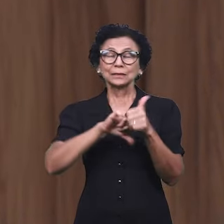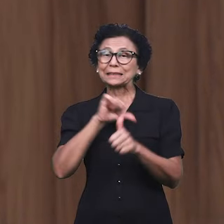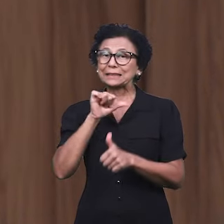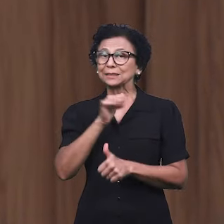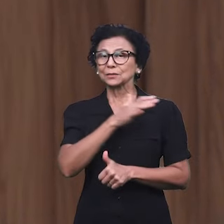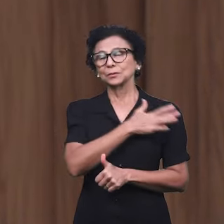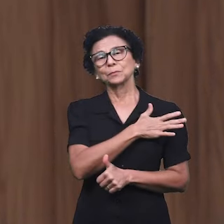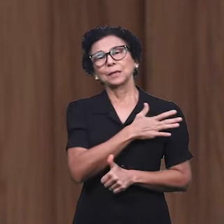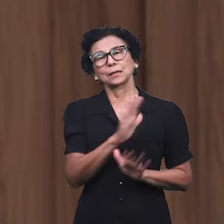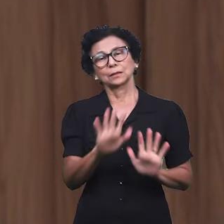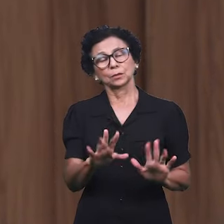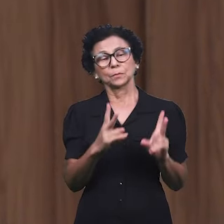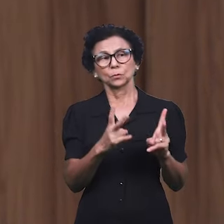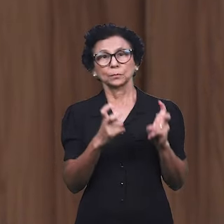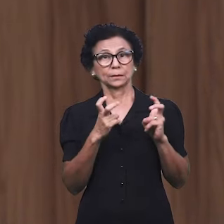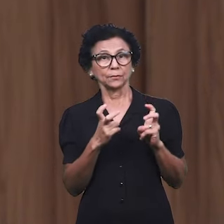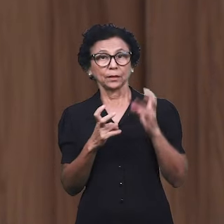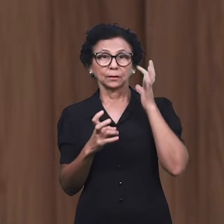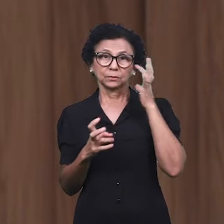nós precisamos vigiar.